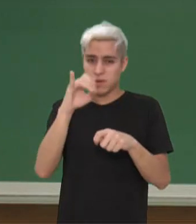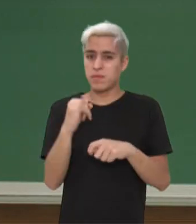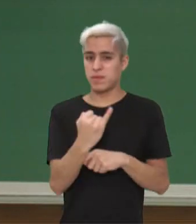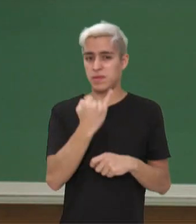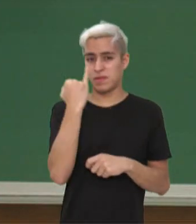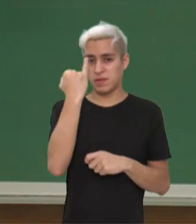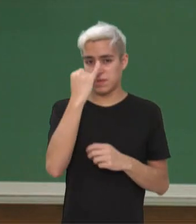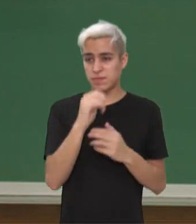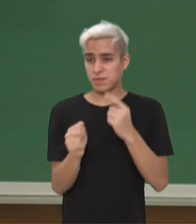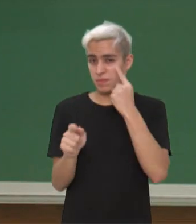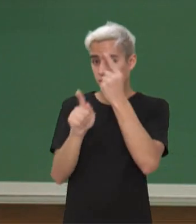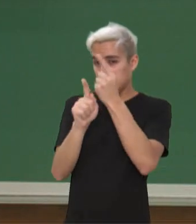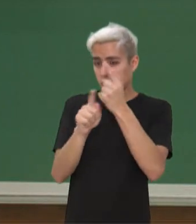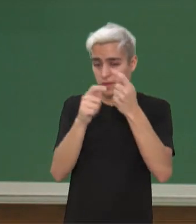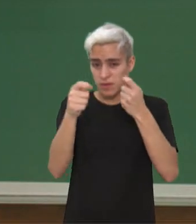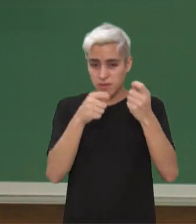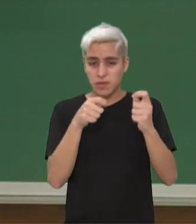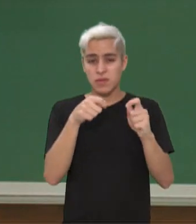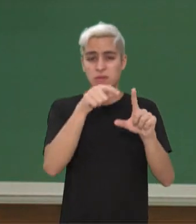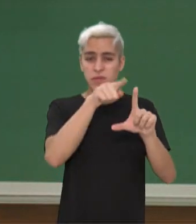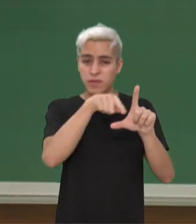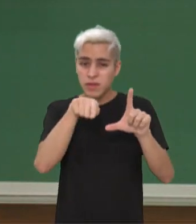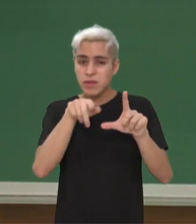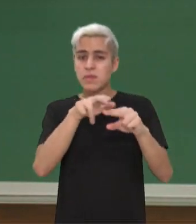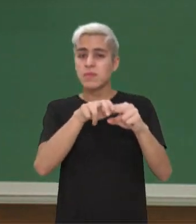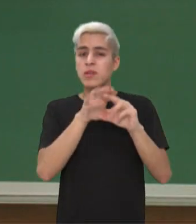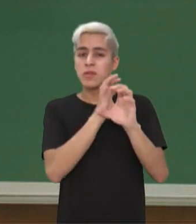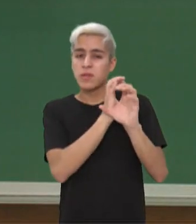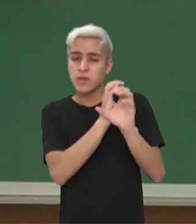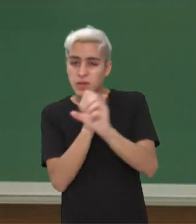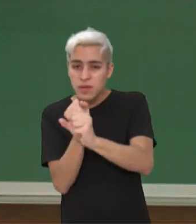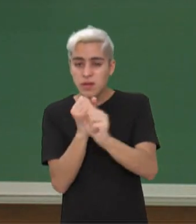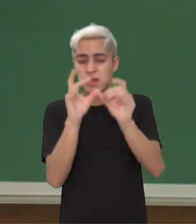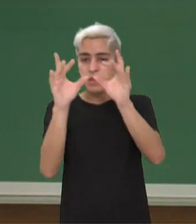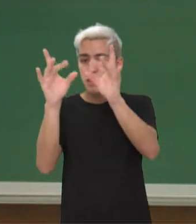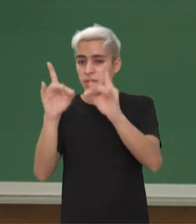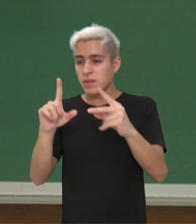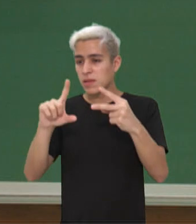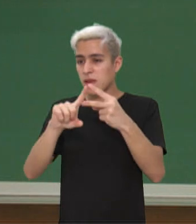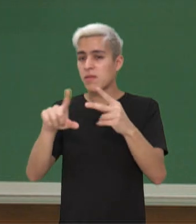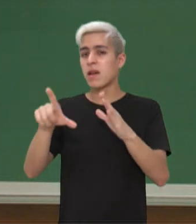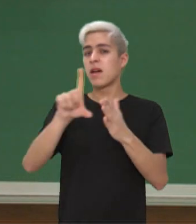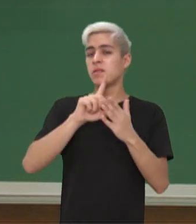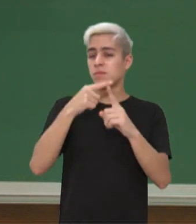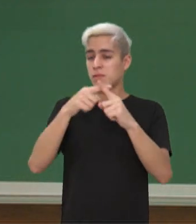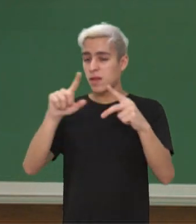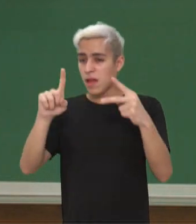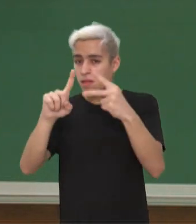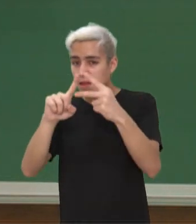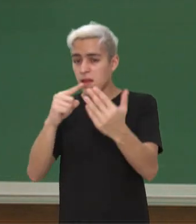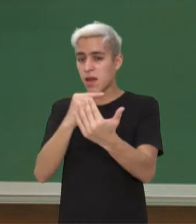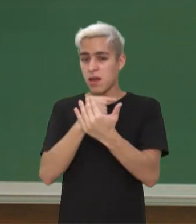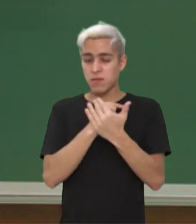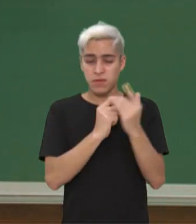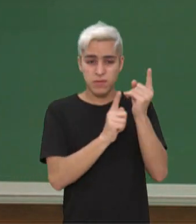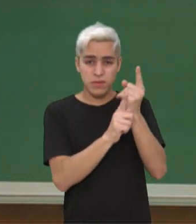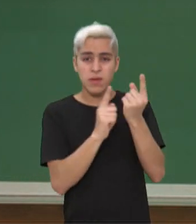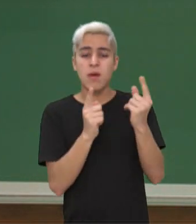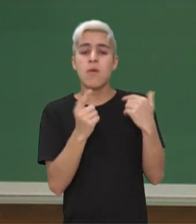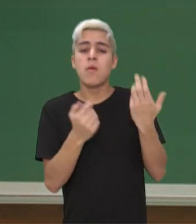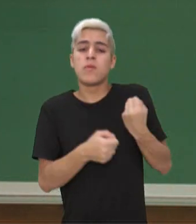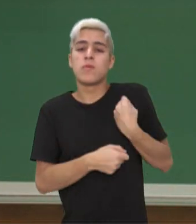a gente precisa encontrar as coordenadas do vértice, por isso que nós calculamos o discriminante delta antes, porque ele é usado para achar o y do